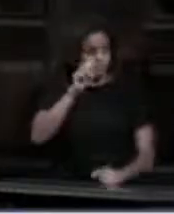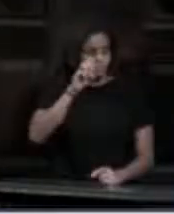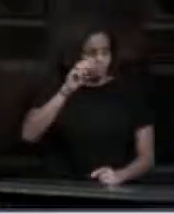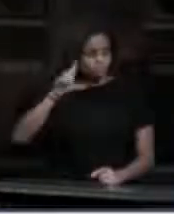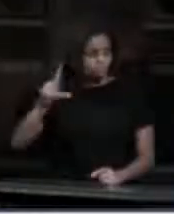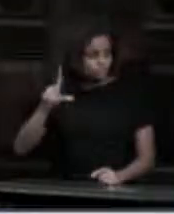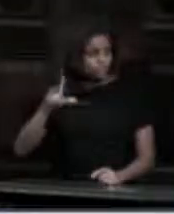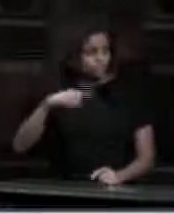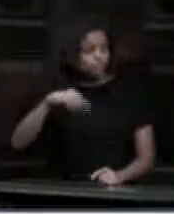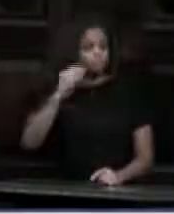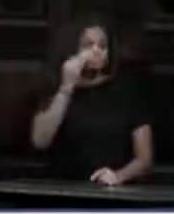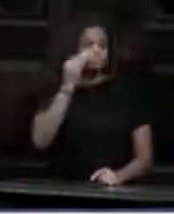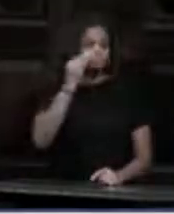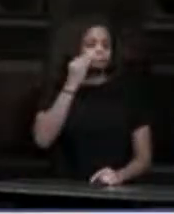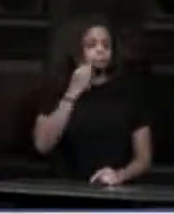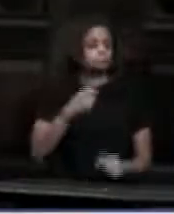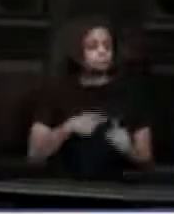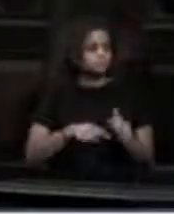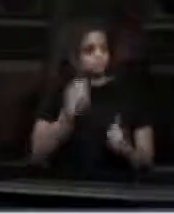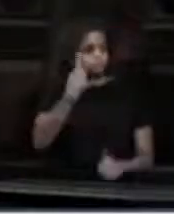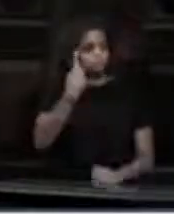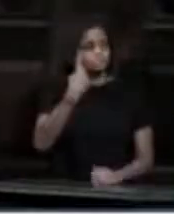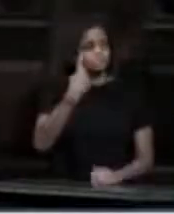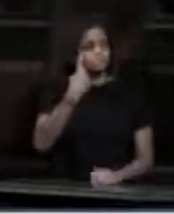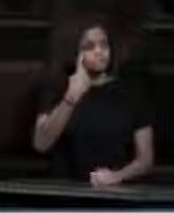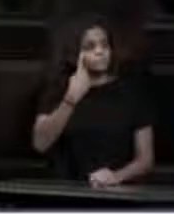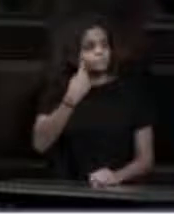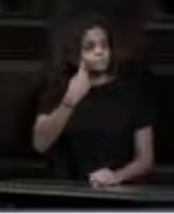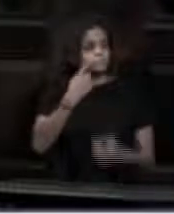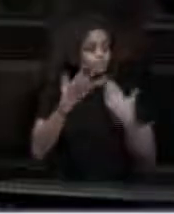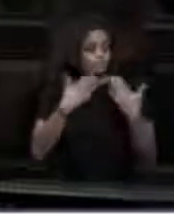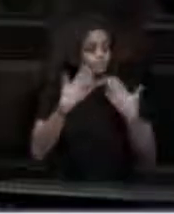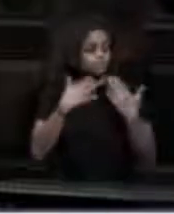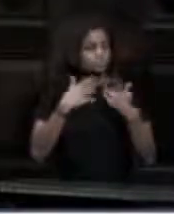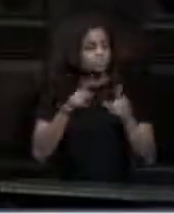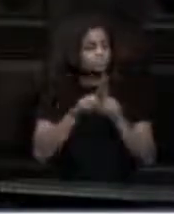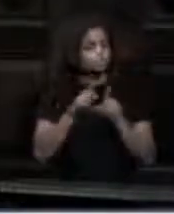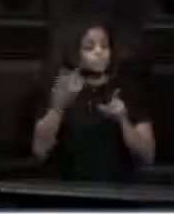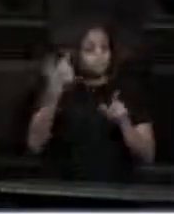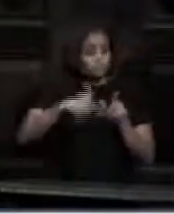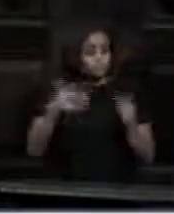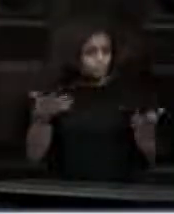em primeira discussão e reapresentamos agora um conjunto de